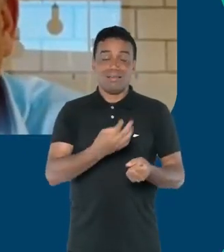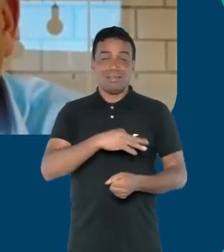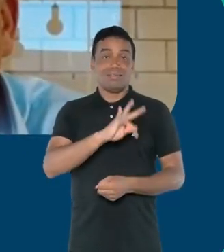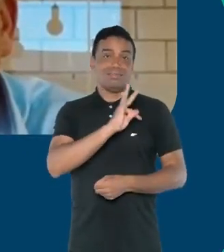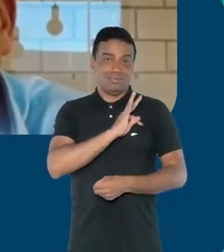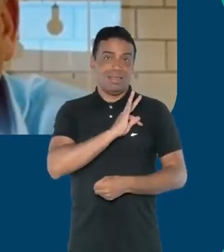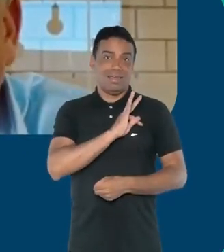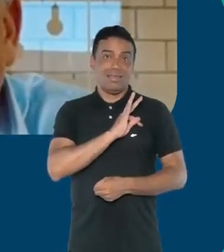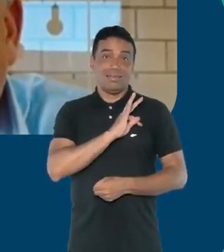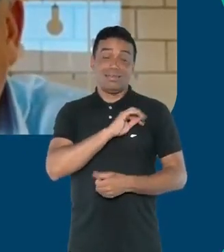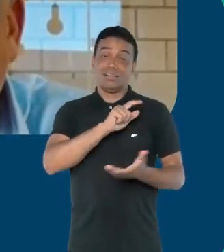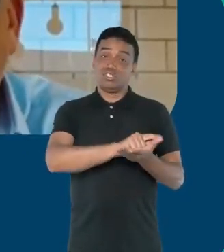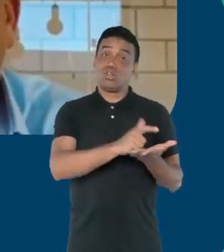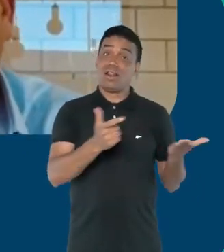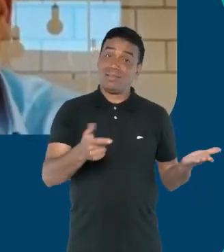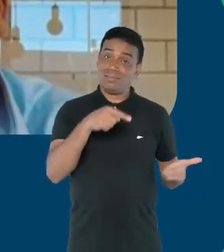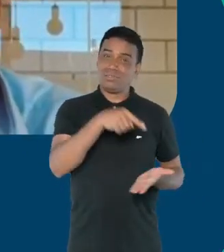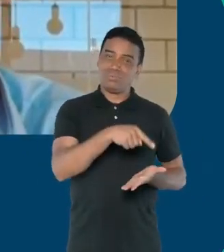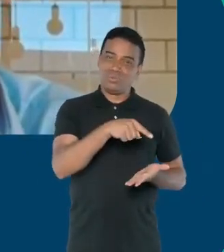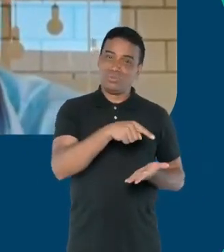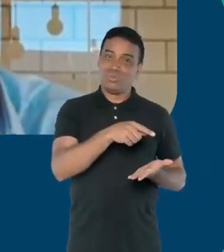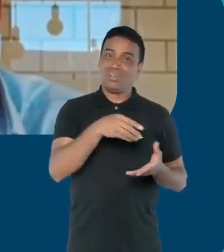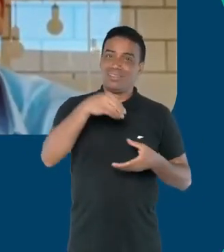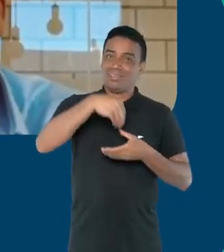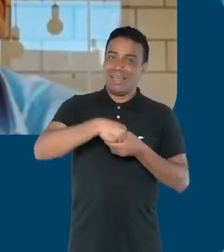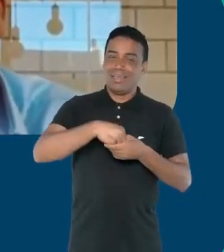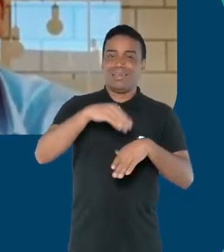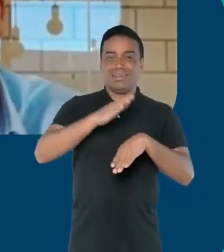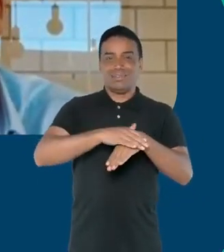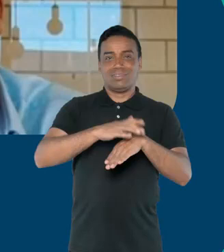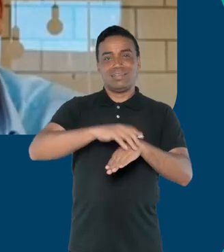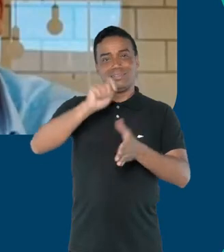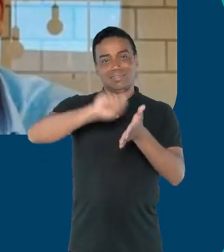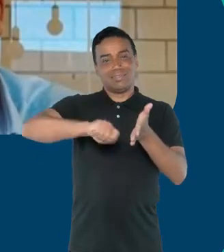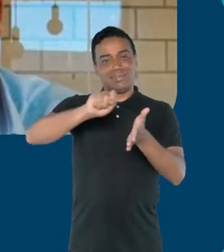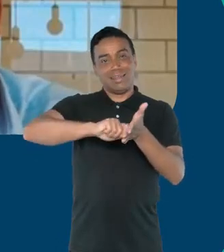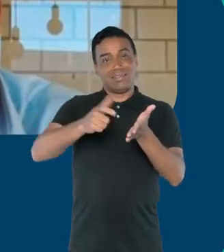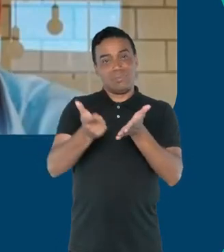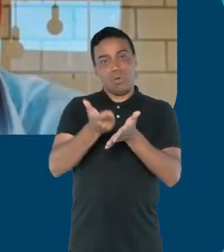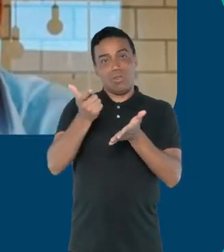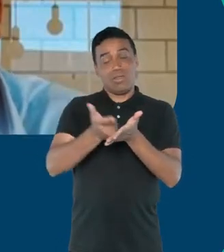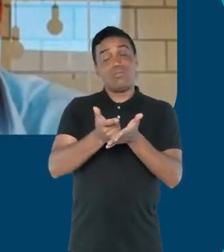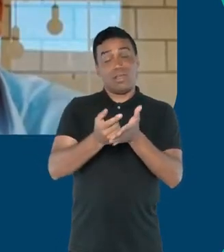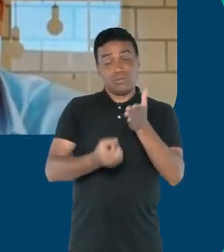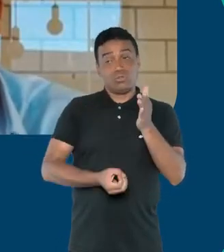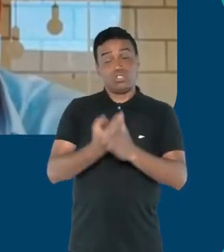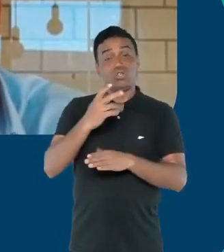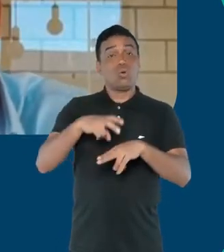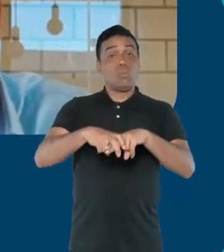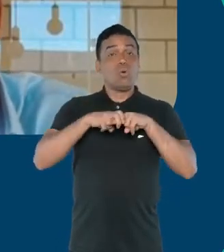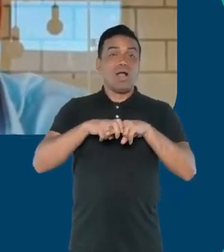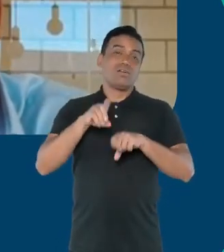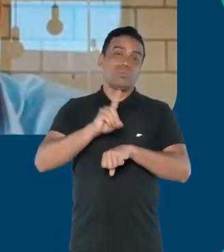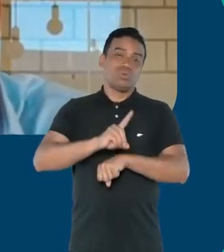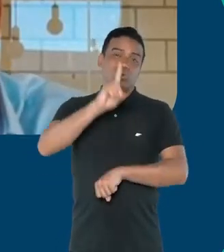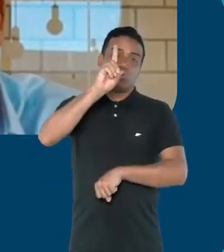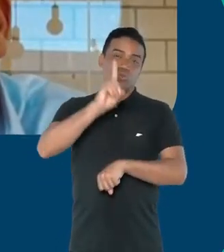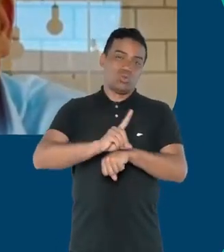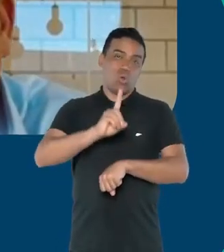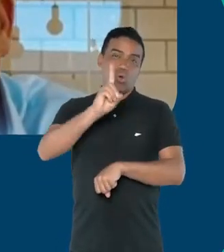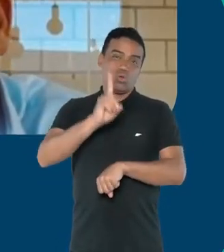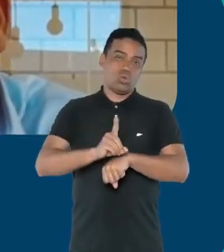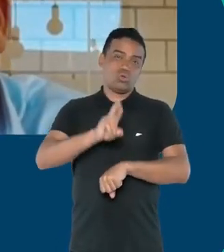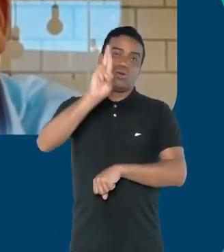técnicas jornalísticas. O livro é fruto do meu doutorado, então, evidentemente